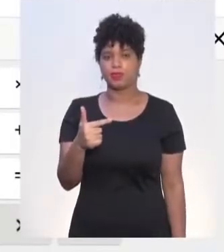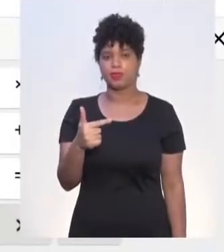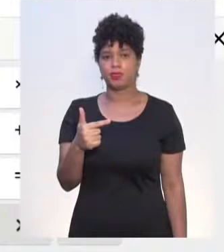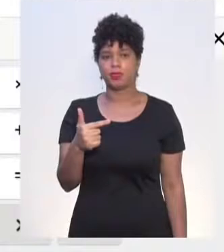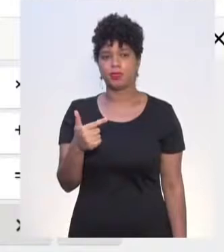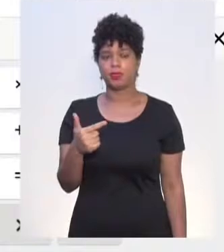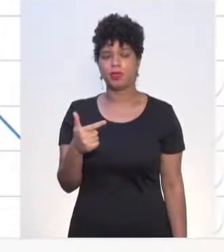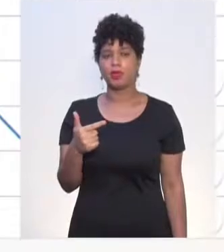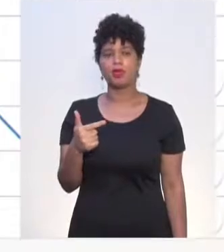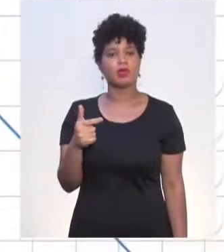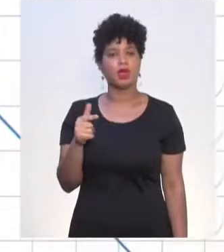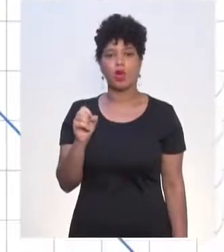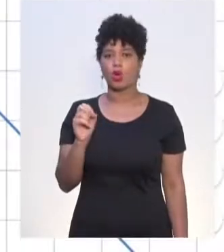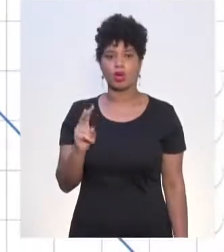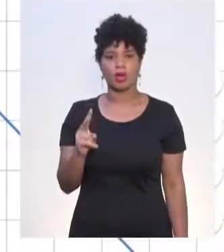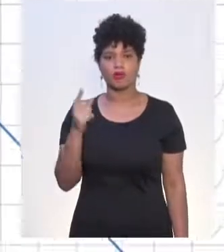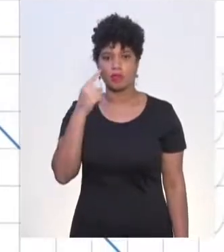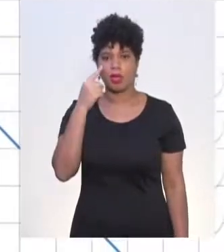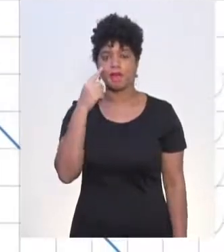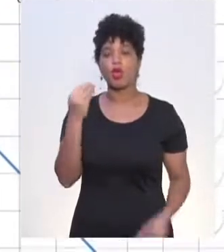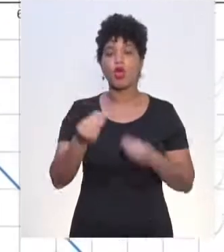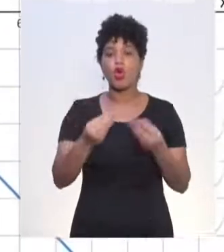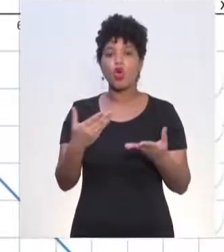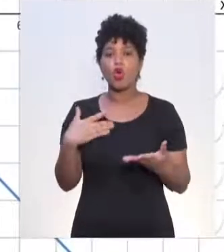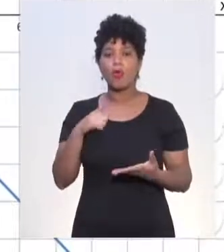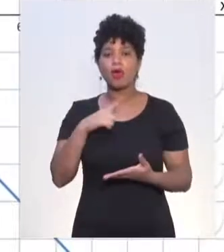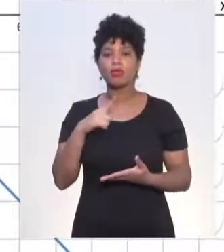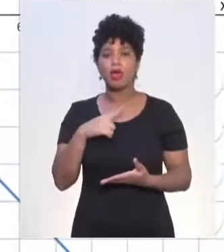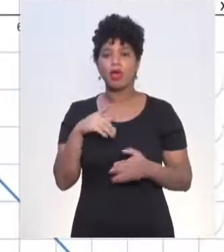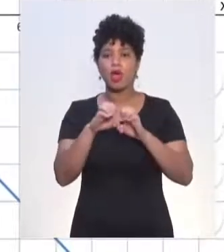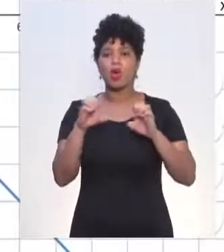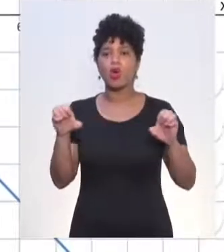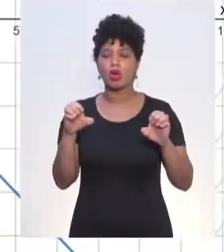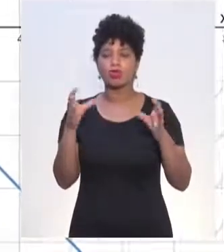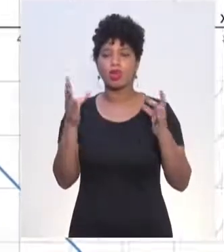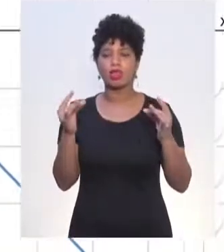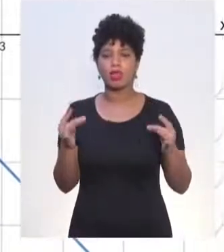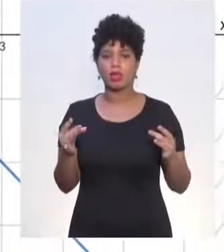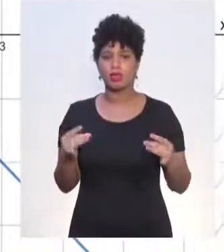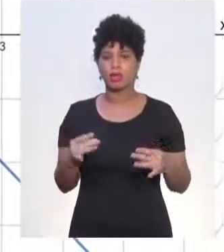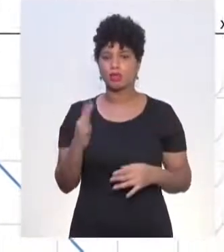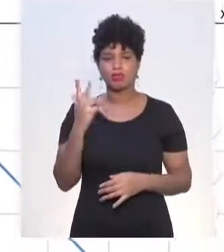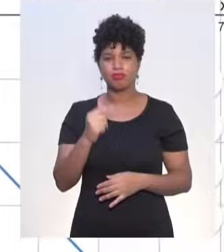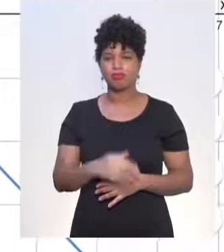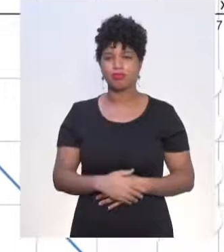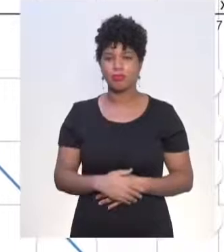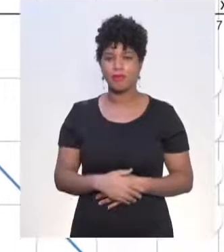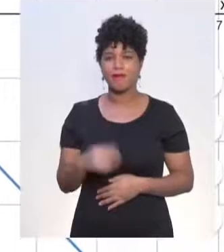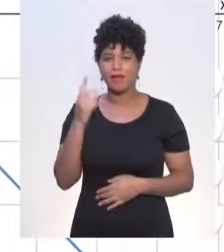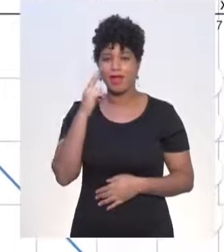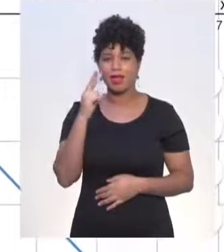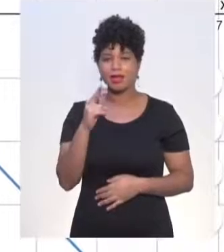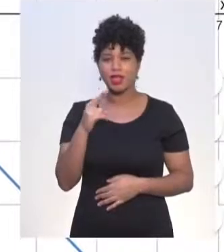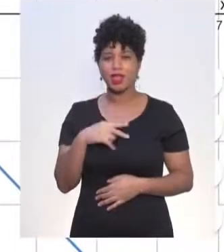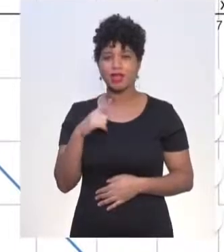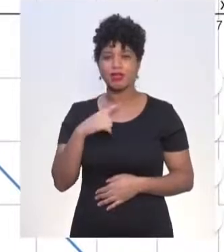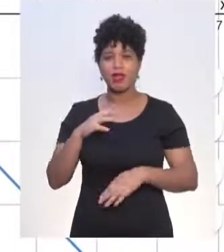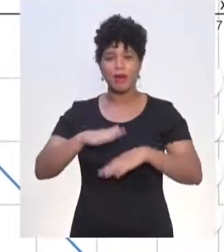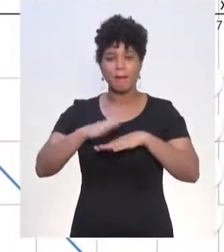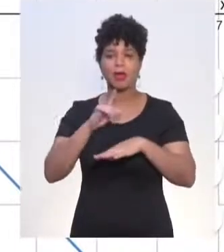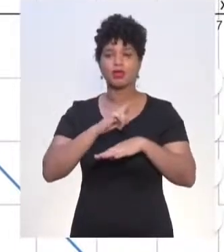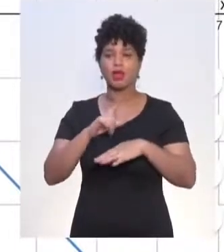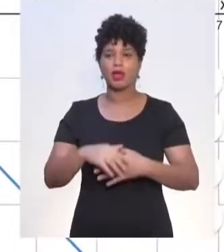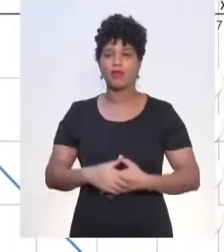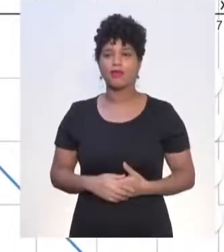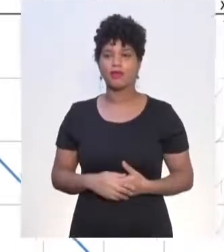um Enter aqui, você tem, no caso, a equação escrita aqui, ó. Bonitinha a equação, vou dar um zoom aí para vocês. E aí eu posso